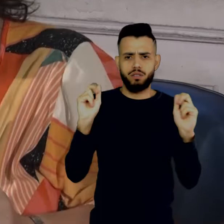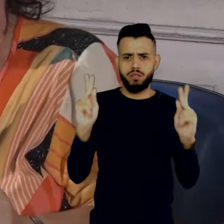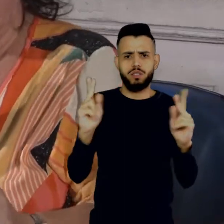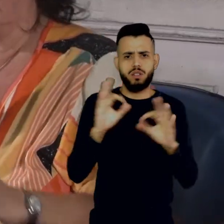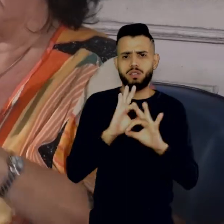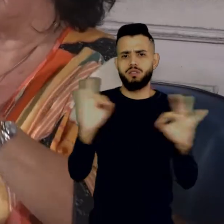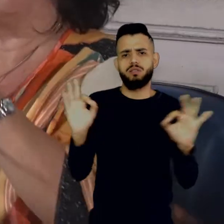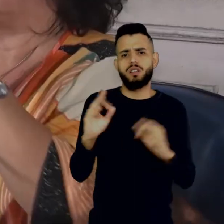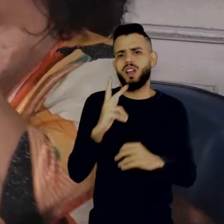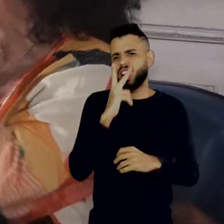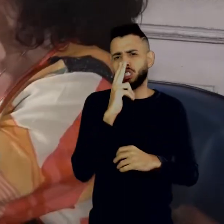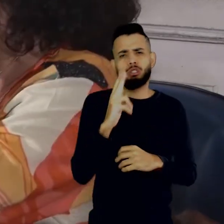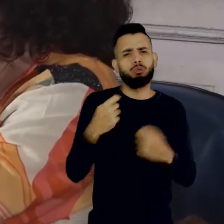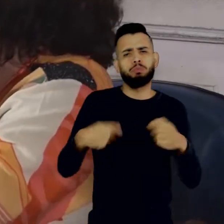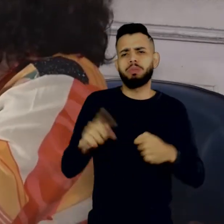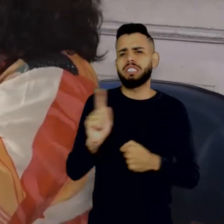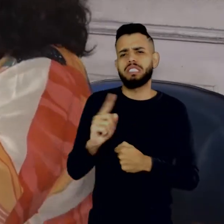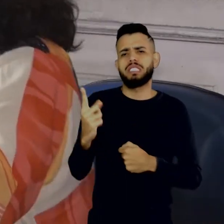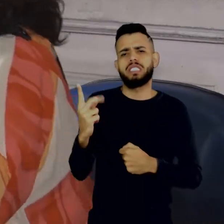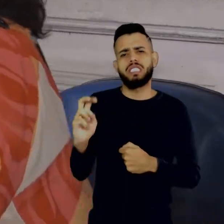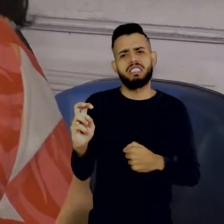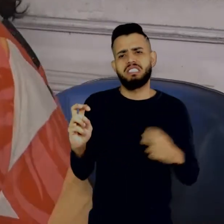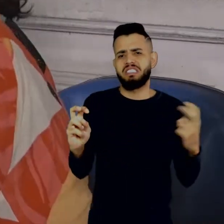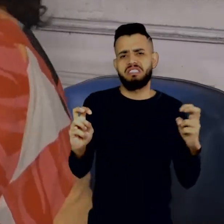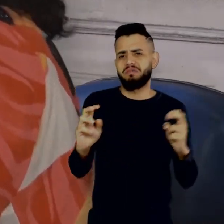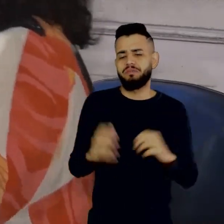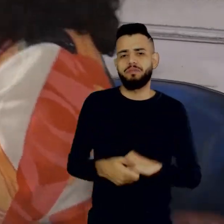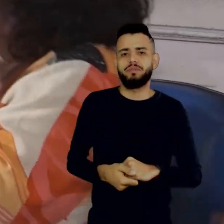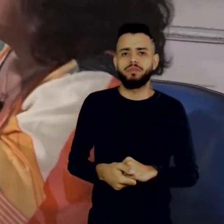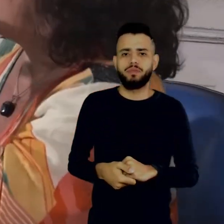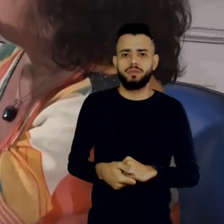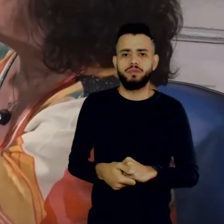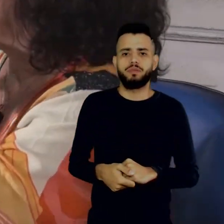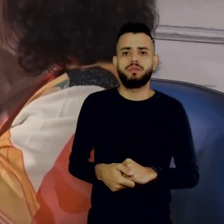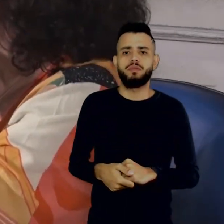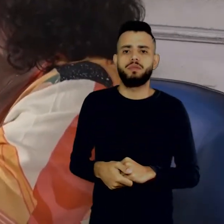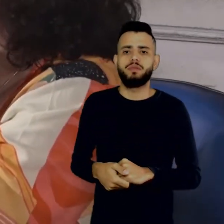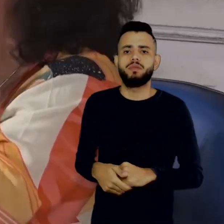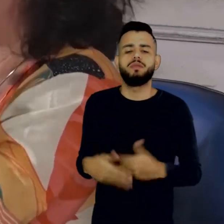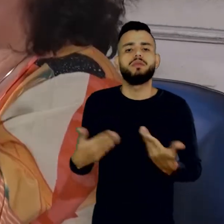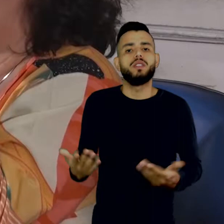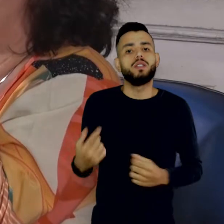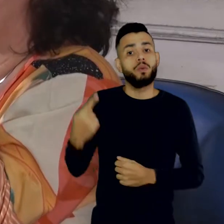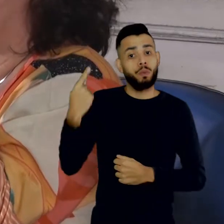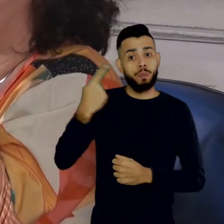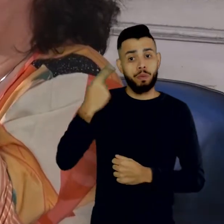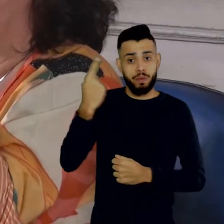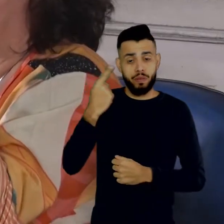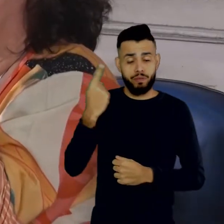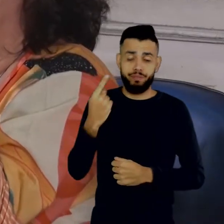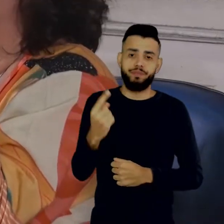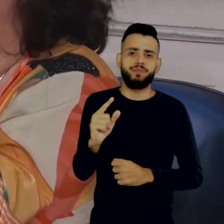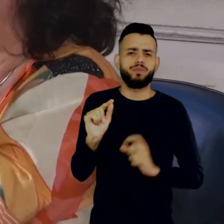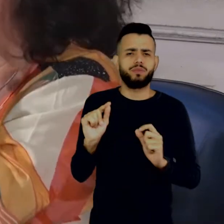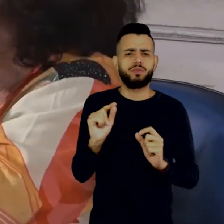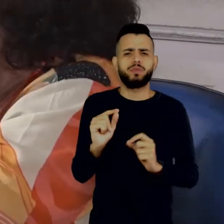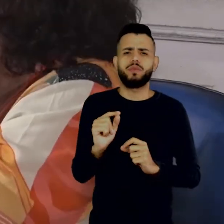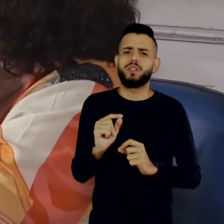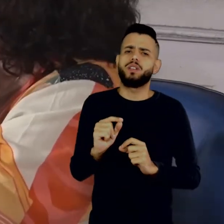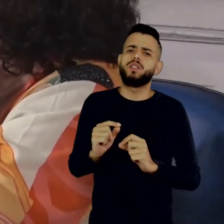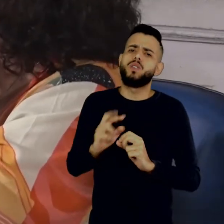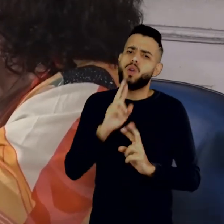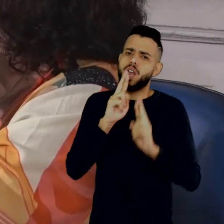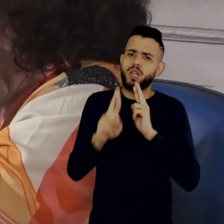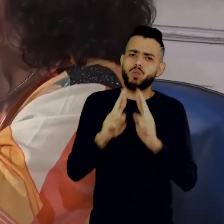acho que tá bom. Talvez até nem chegue a isso, né? Então, o primeiro ponto que a gente traz, né, como eu falei, resultante de todo